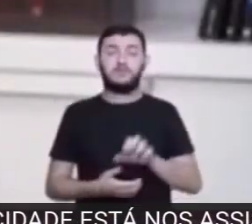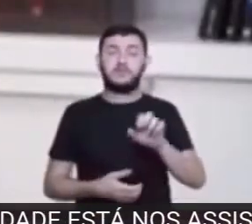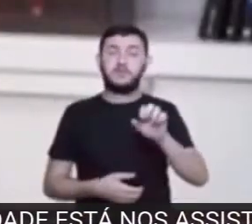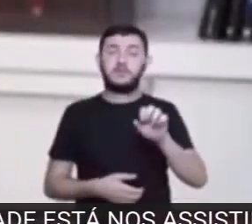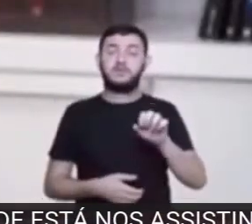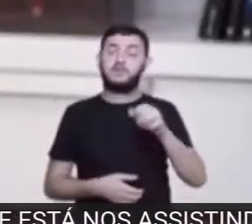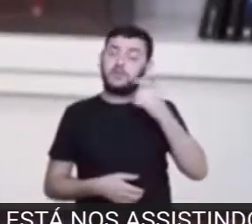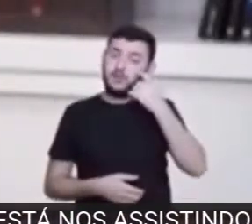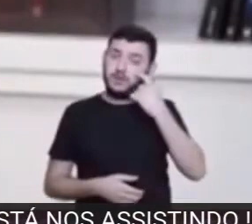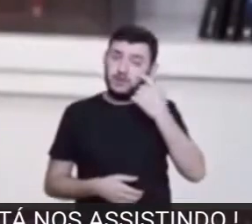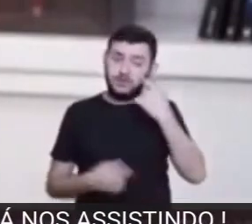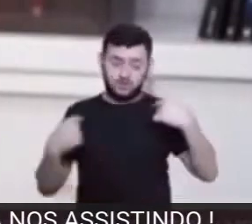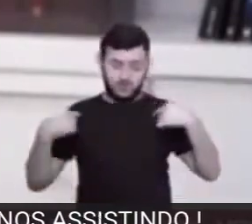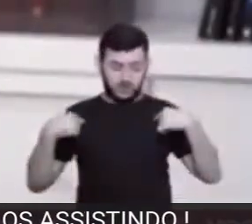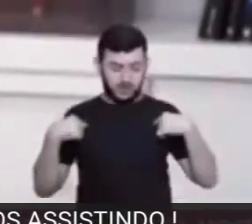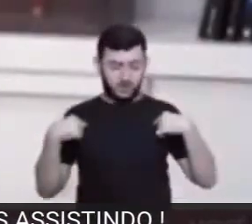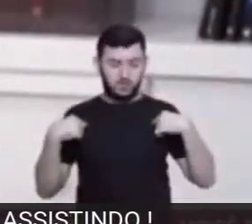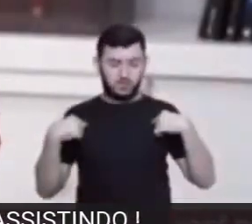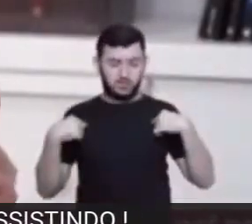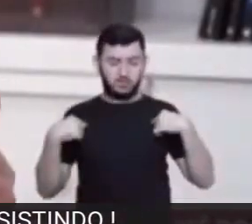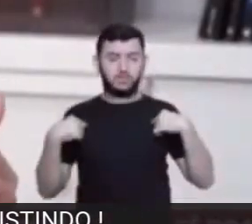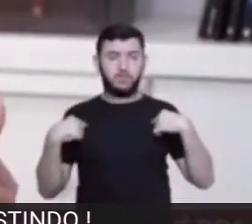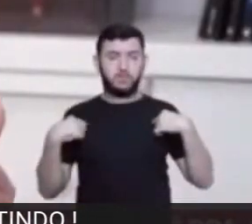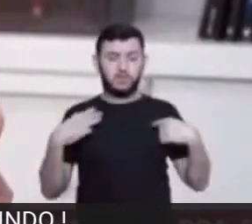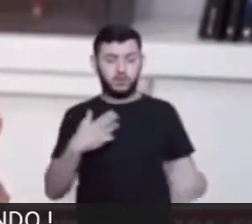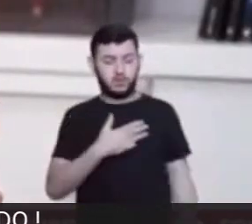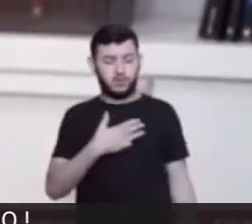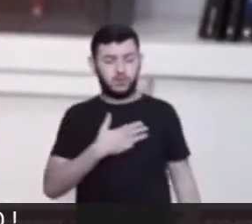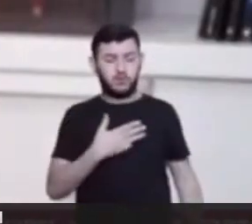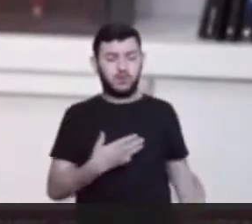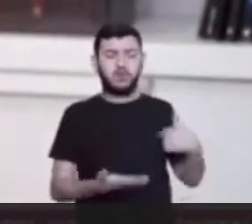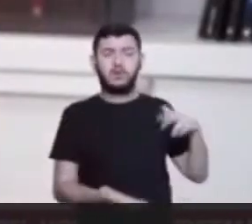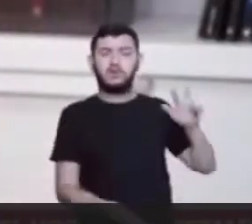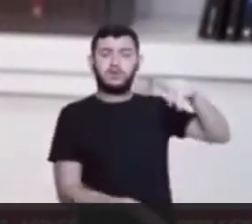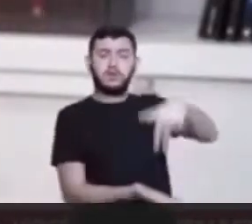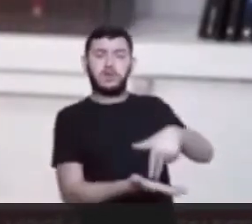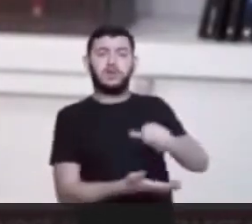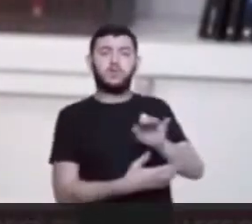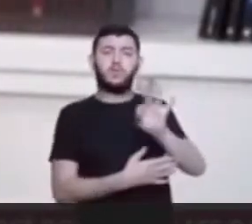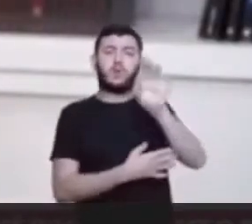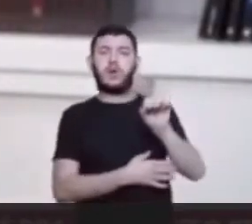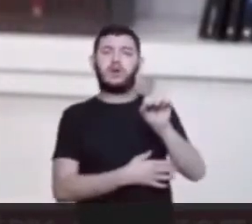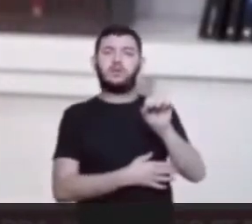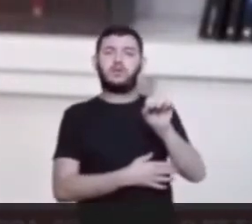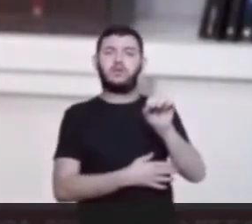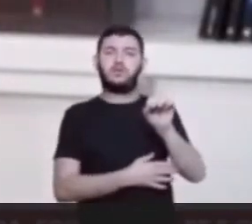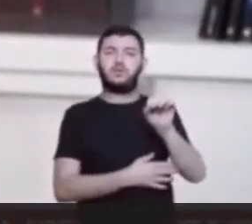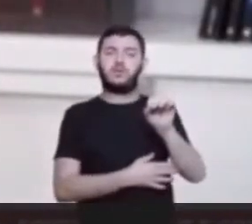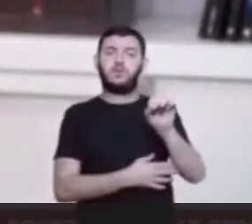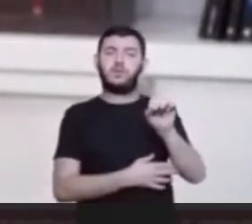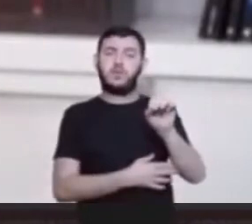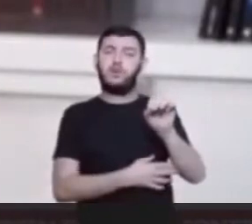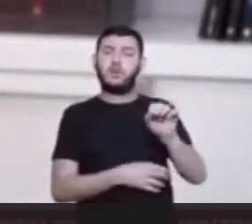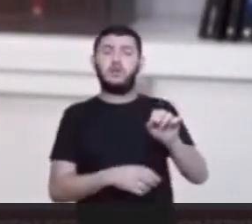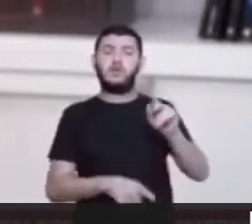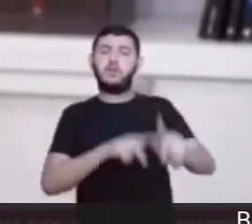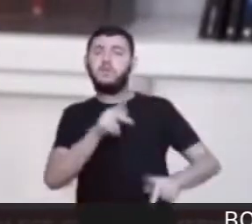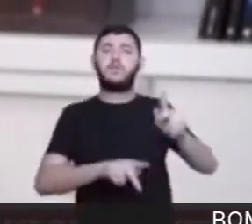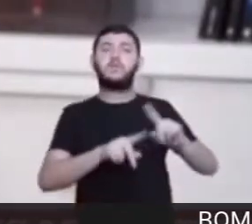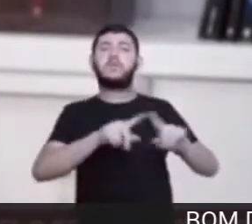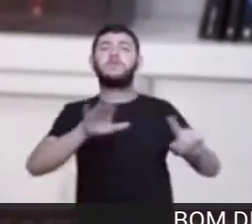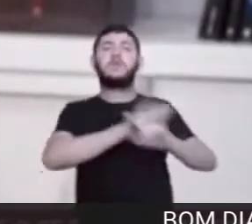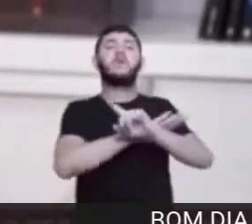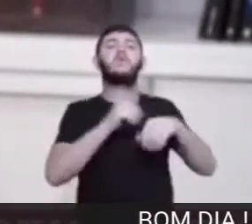eu aparece num ato público desse, qual é o argumento e a manchete da imprensa no